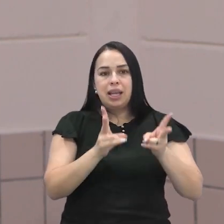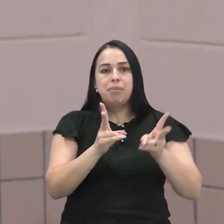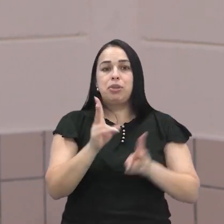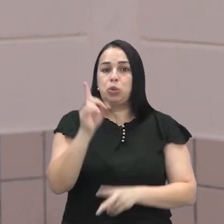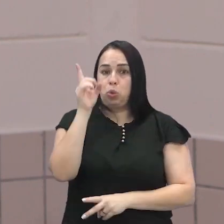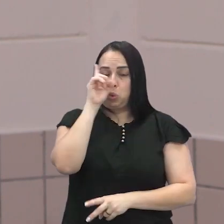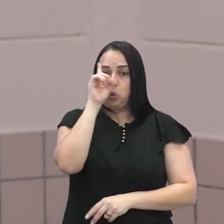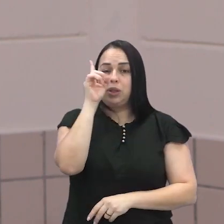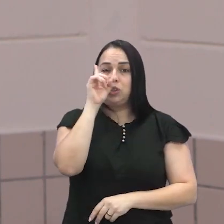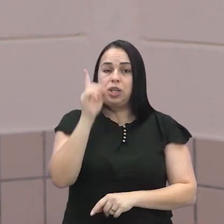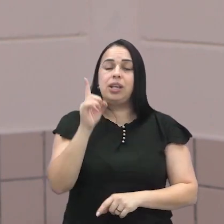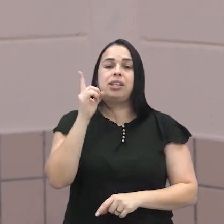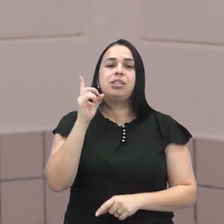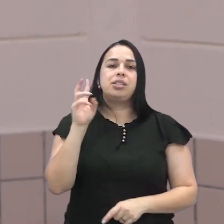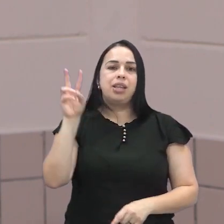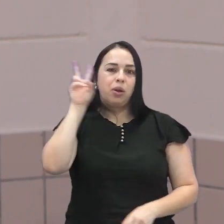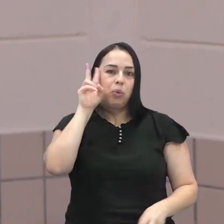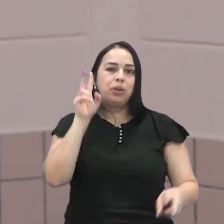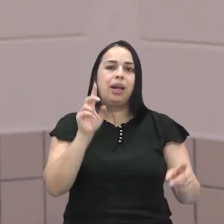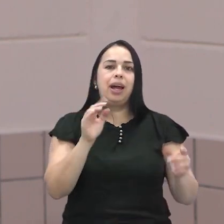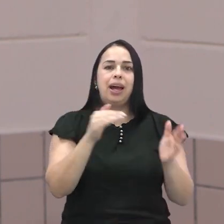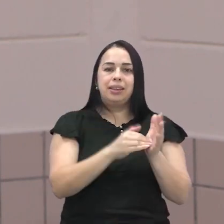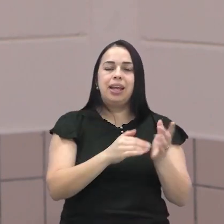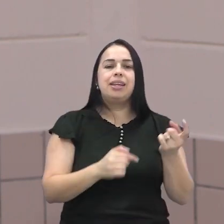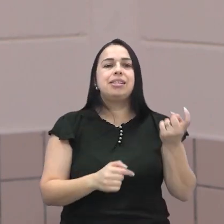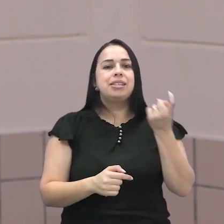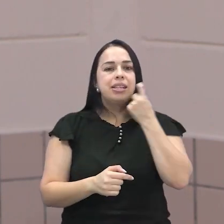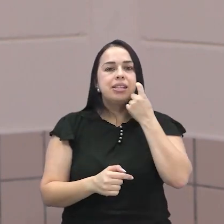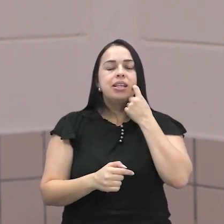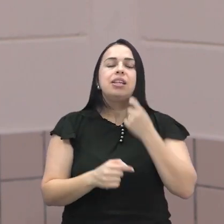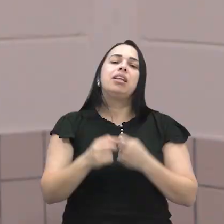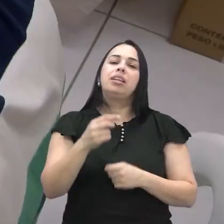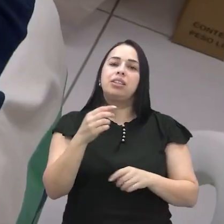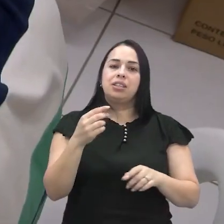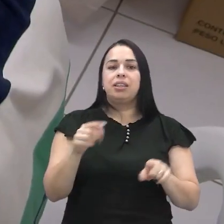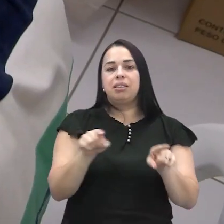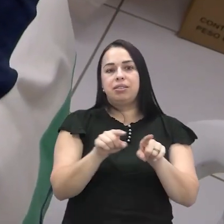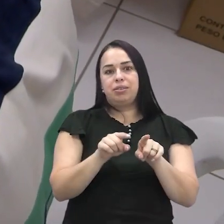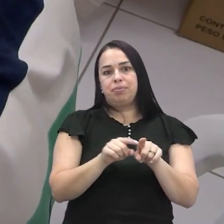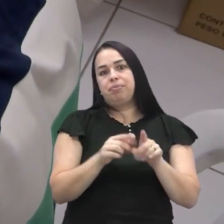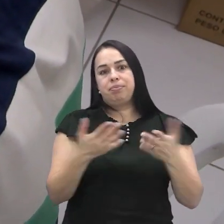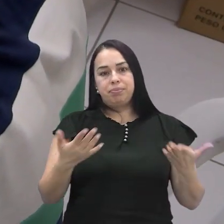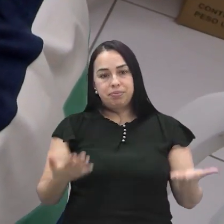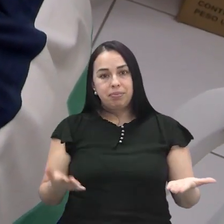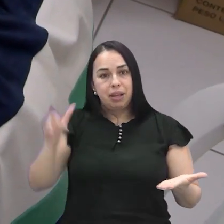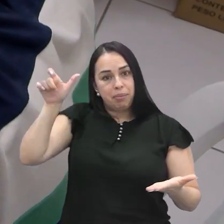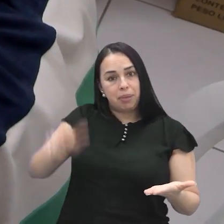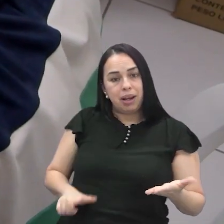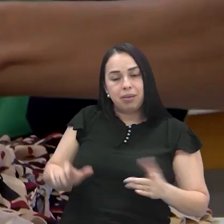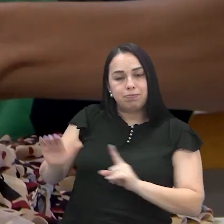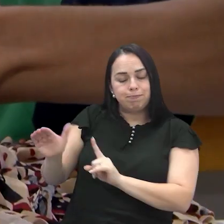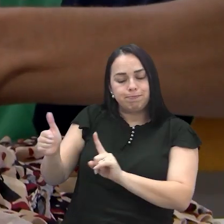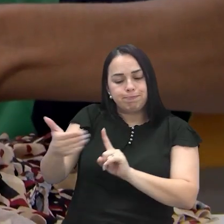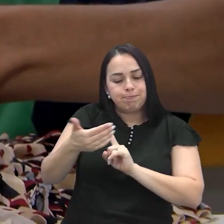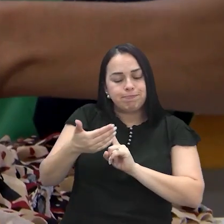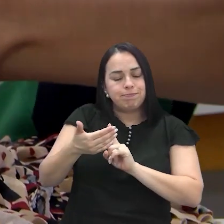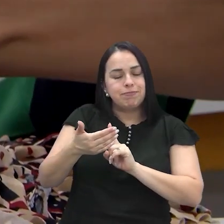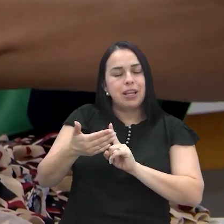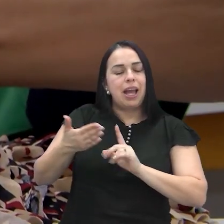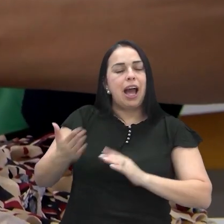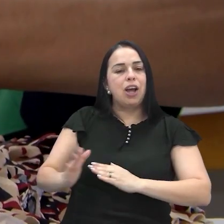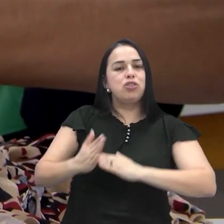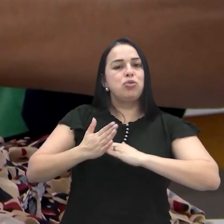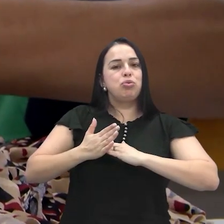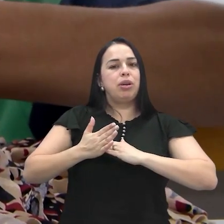ele acontece todos os dias, de segunda a sexta-feira, às 5 e às 6 da tarde. E para o José, o acolhimento do CAPS fez toda